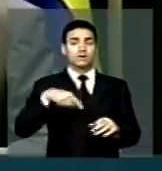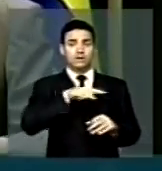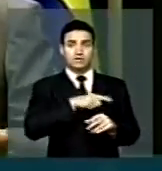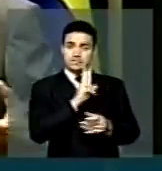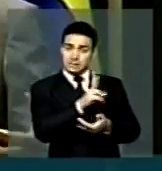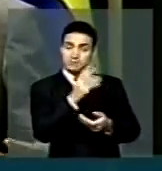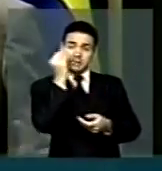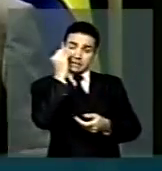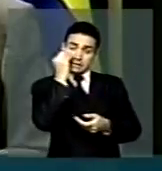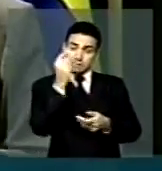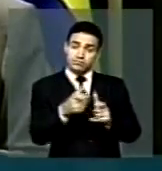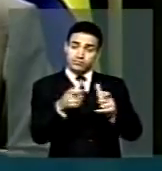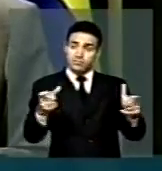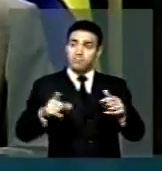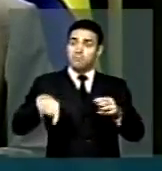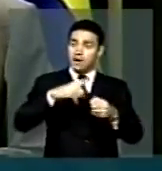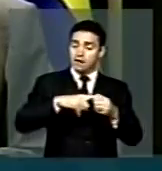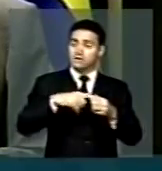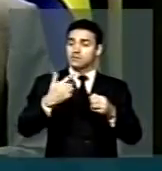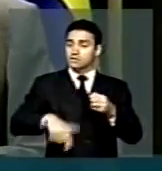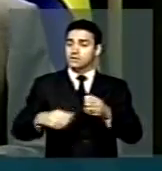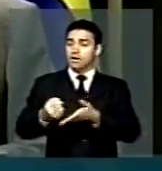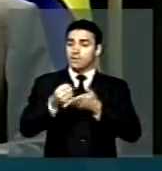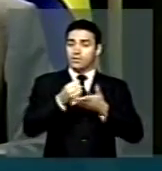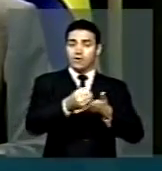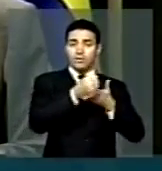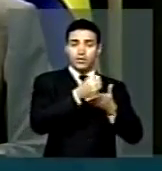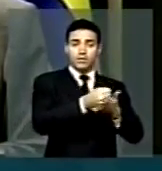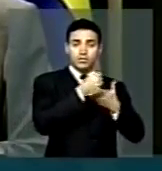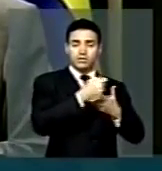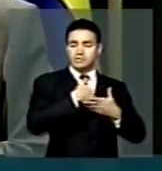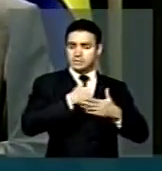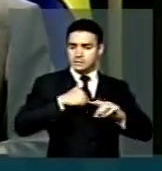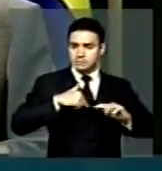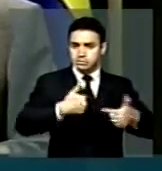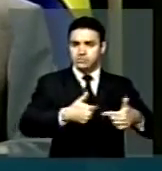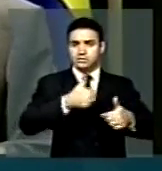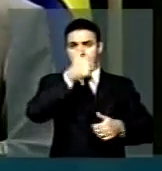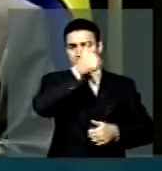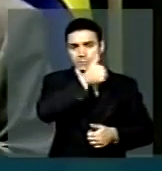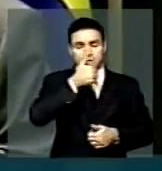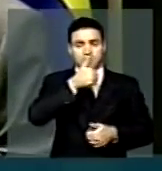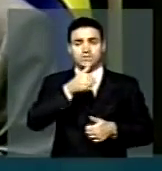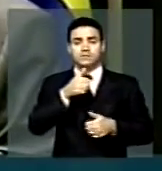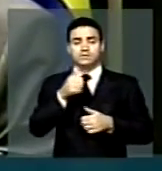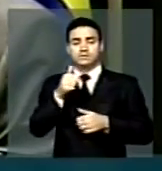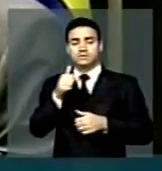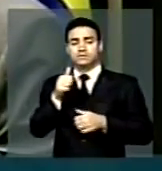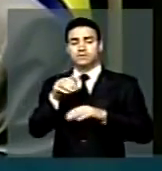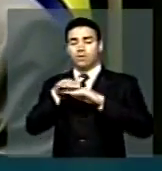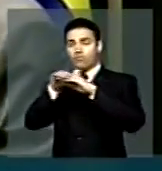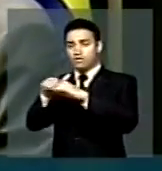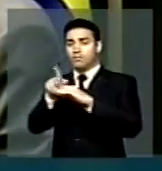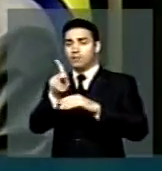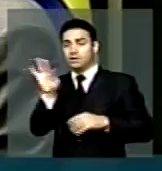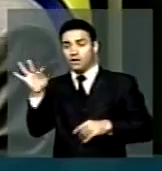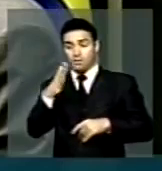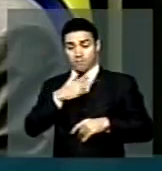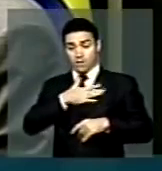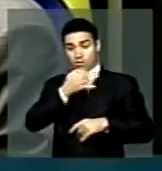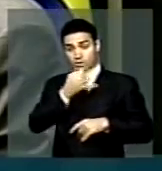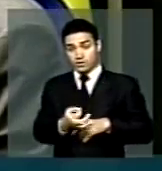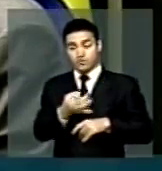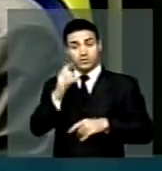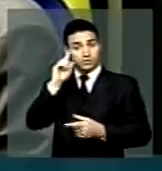procuramos ampliar os apoios. Eu fiz tudo o que podia, tudo, para convencer o Partido dos Trabalhadores que o meu